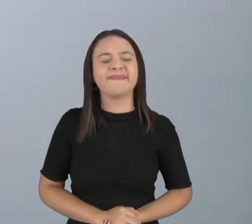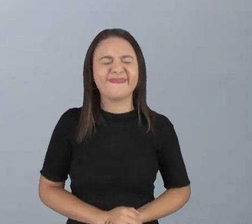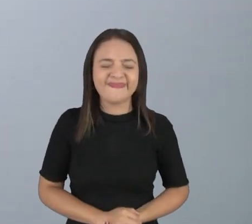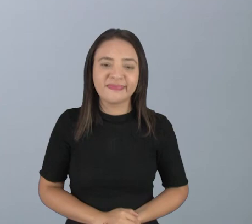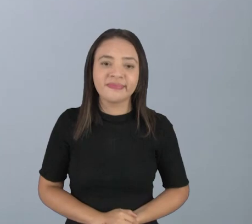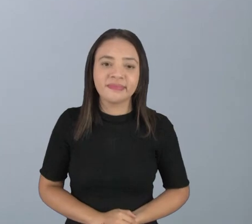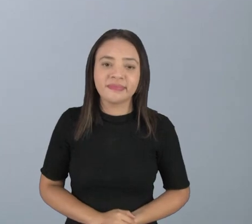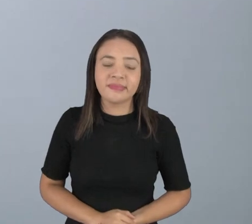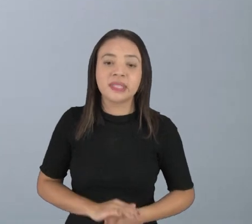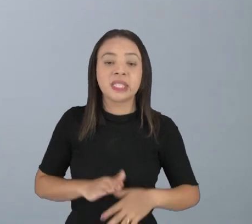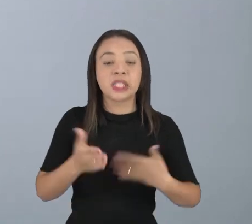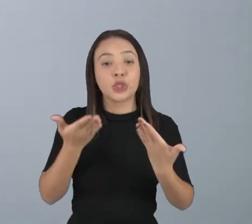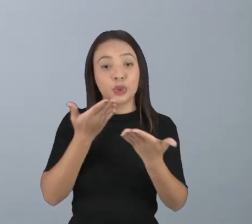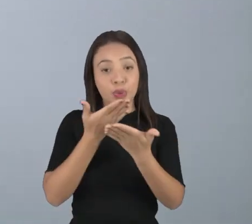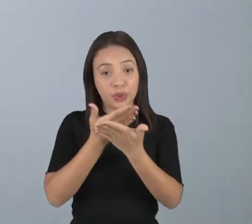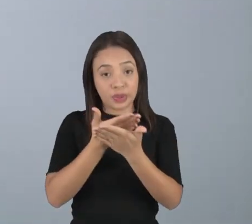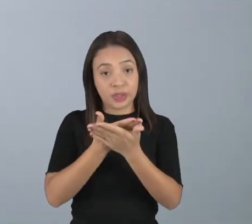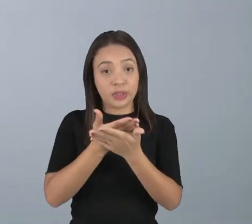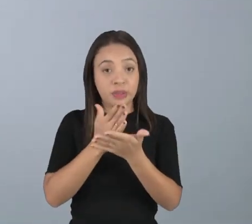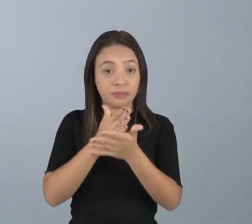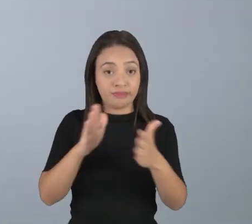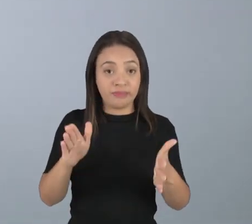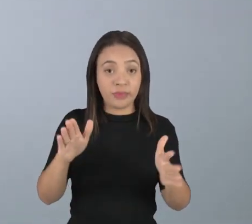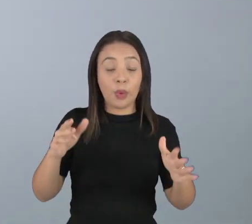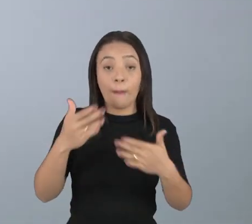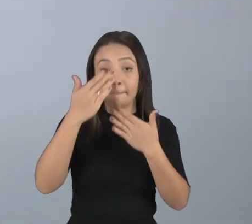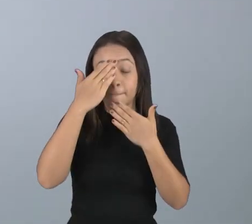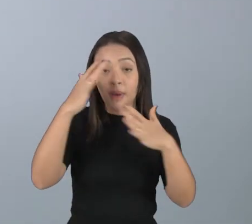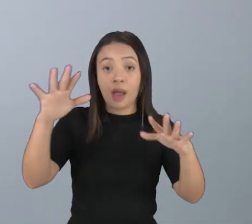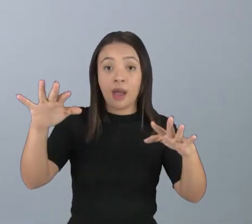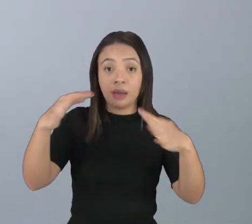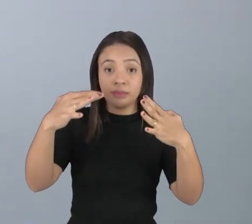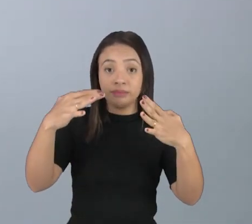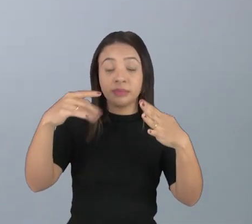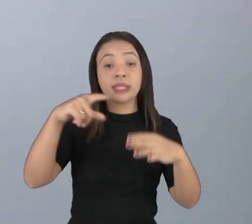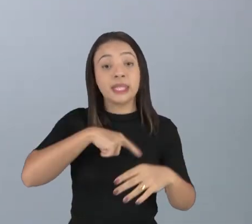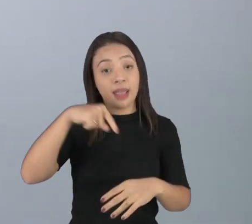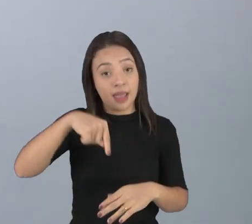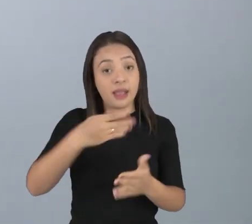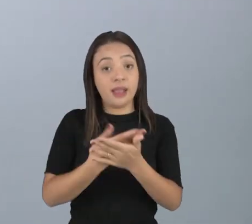né? Eu queria agradecer pela atenção de todos. Essa aula está